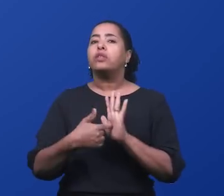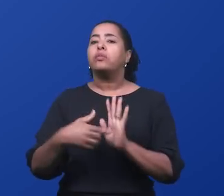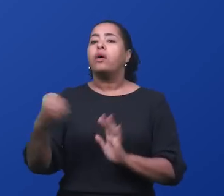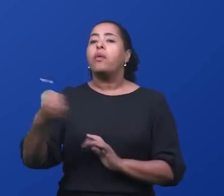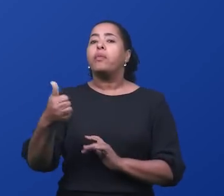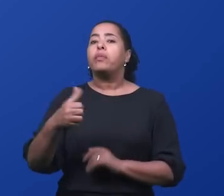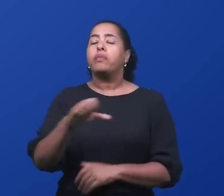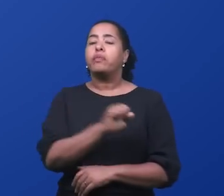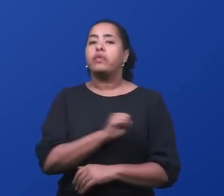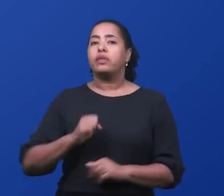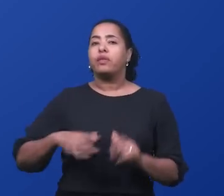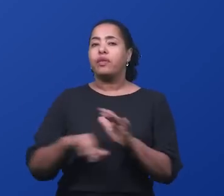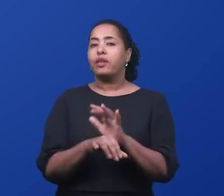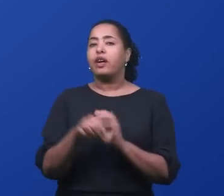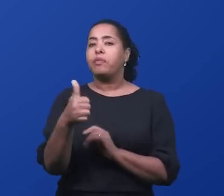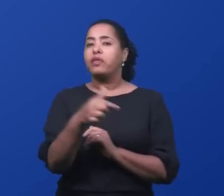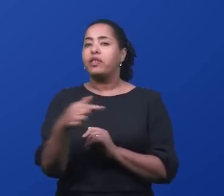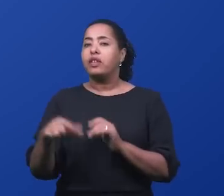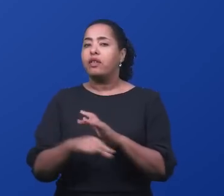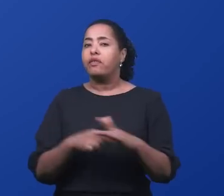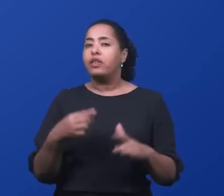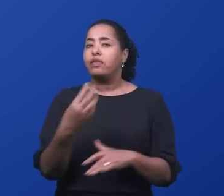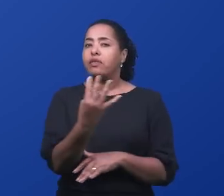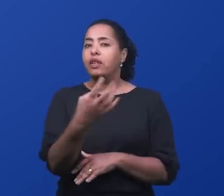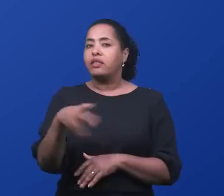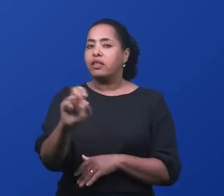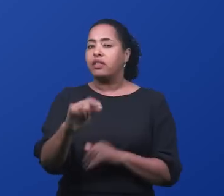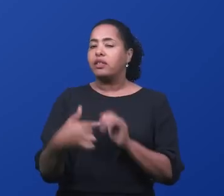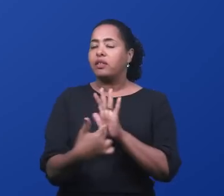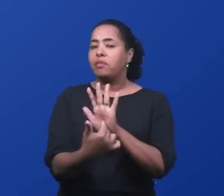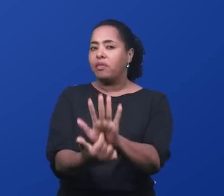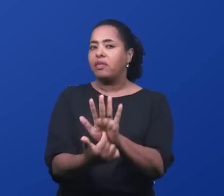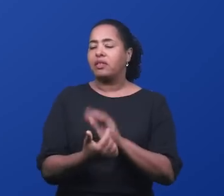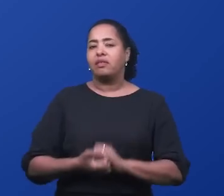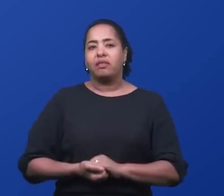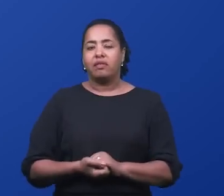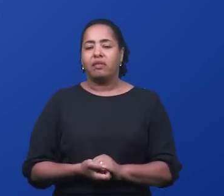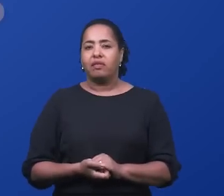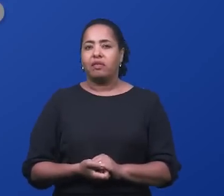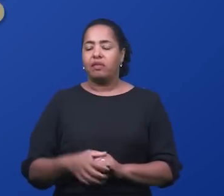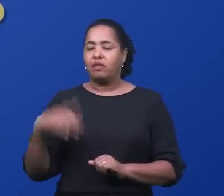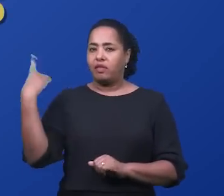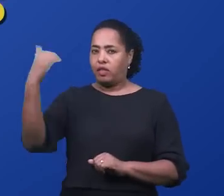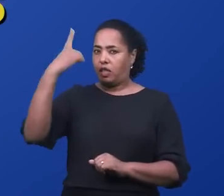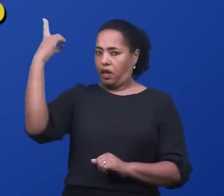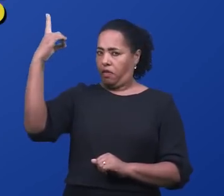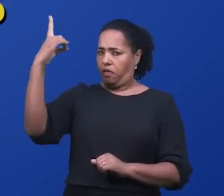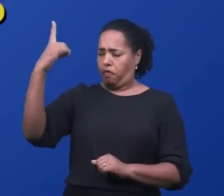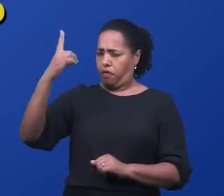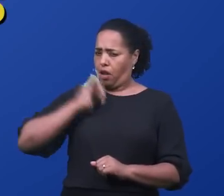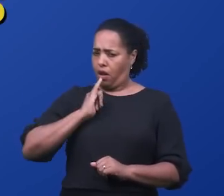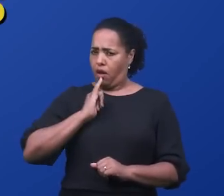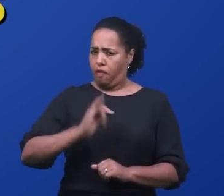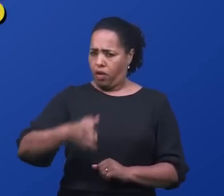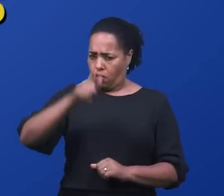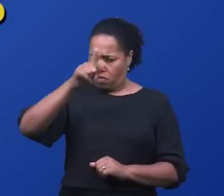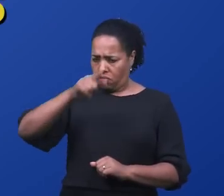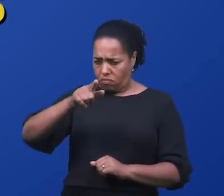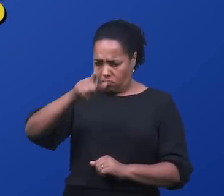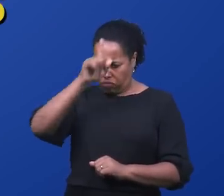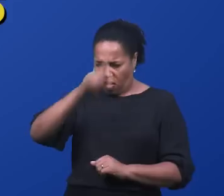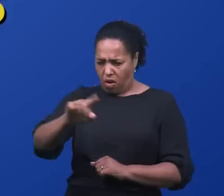está escrito em 1 Samuel, capítulo 17, versículo 45, que diz: Davi, porém, disse